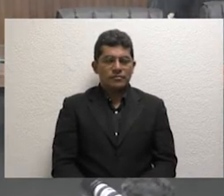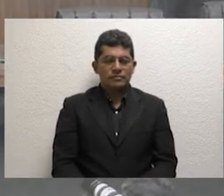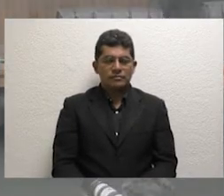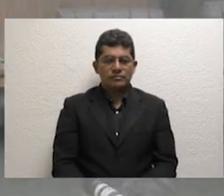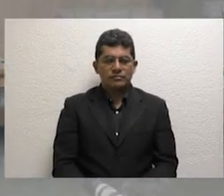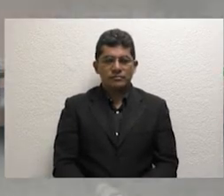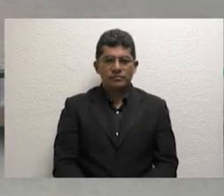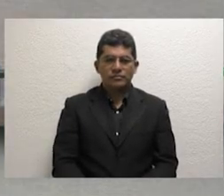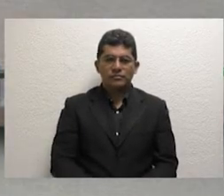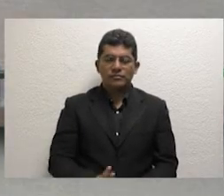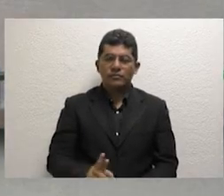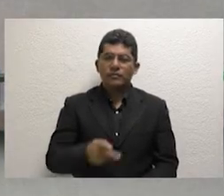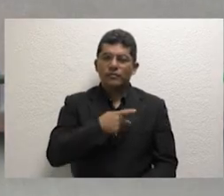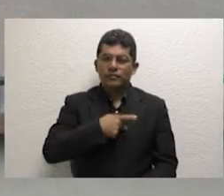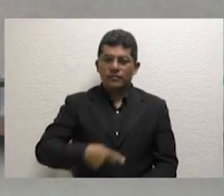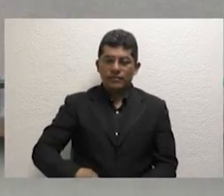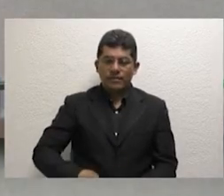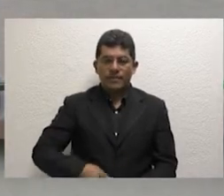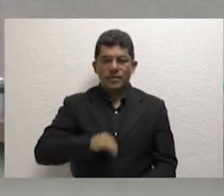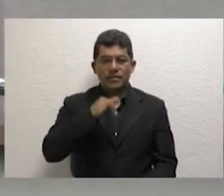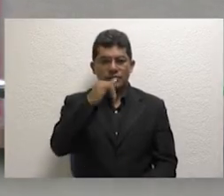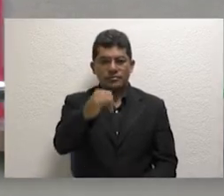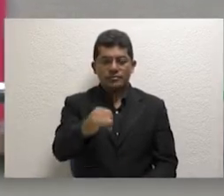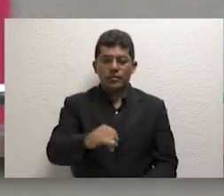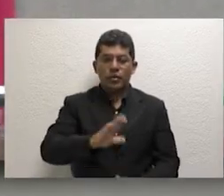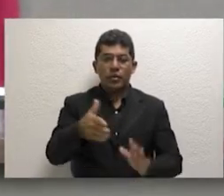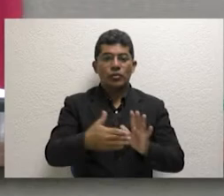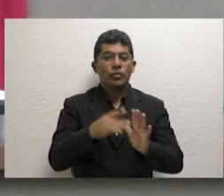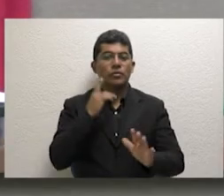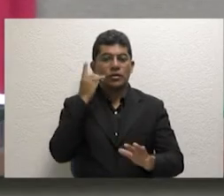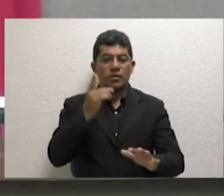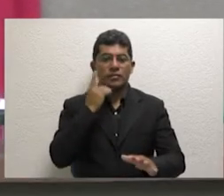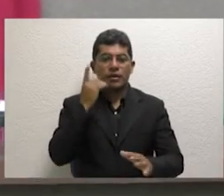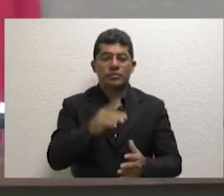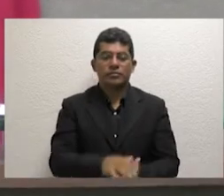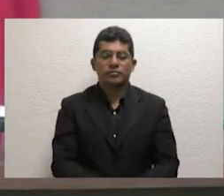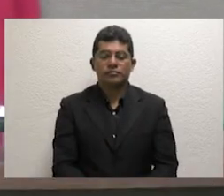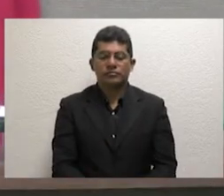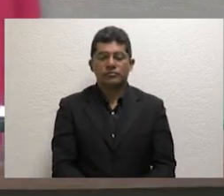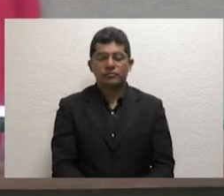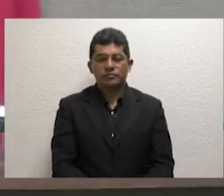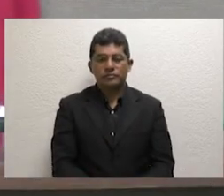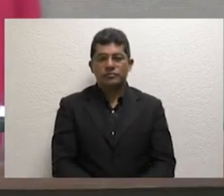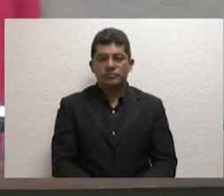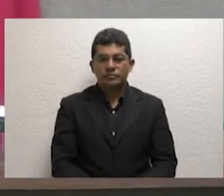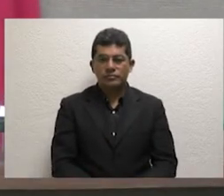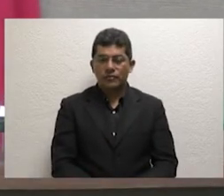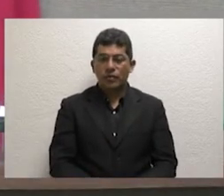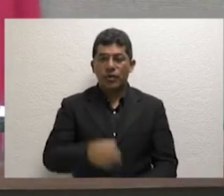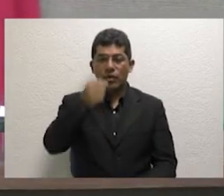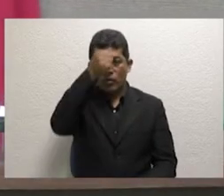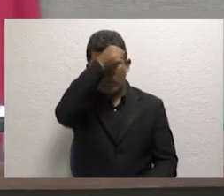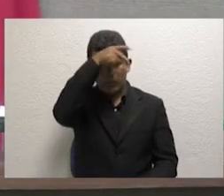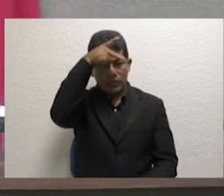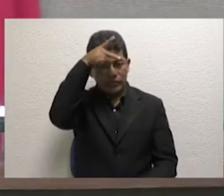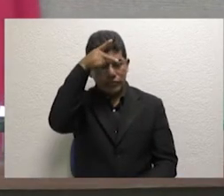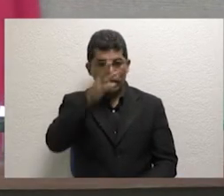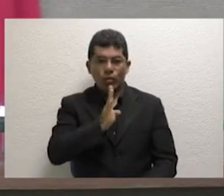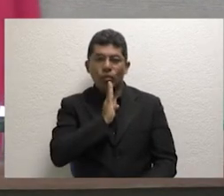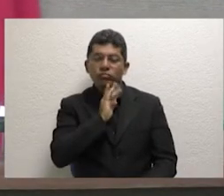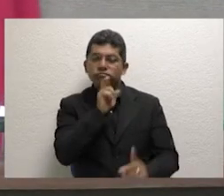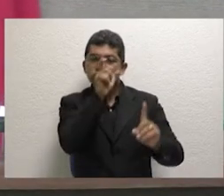senhores deputados senhoras deputadas senhor prefeito popularmente